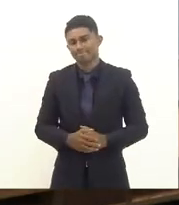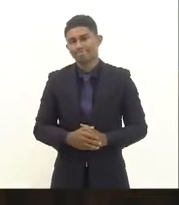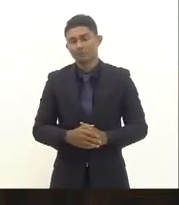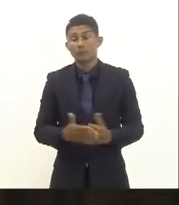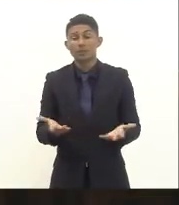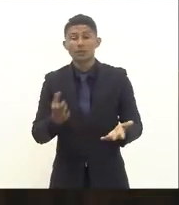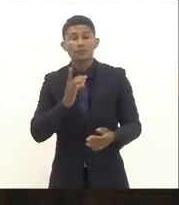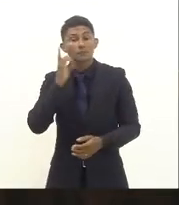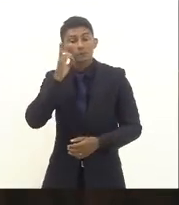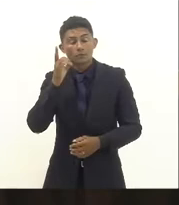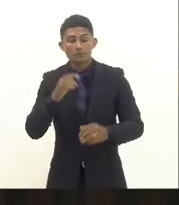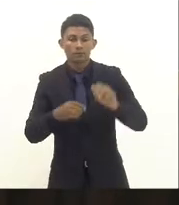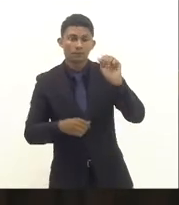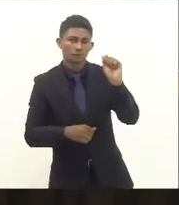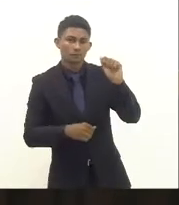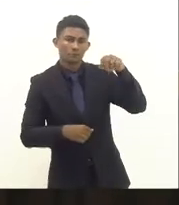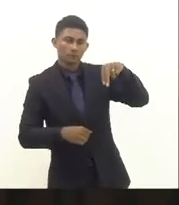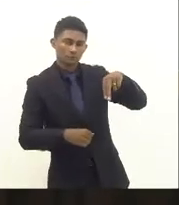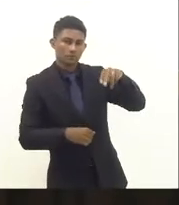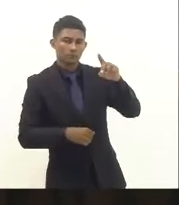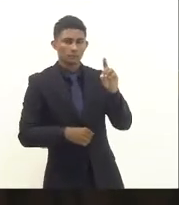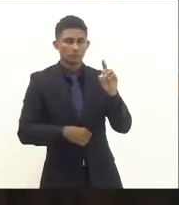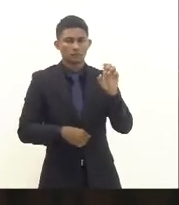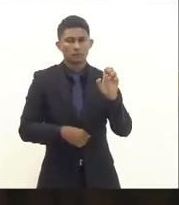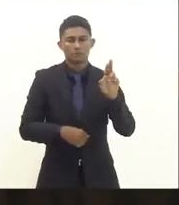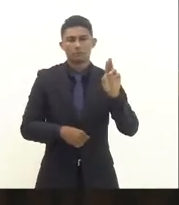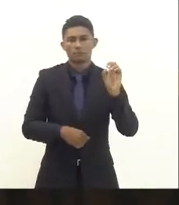o deputado Anderson Moraes